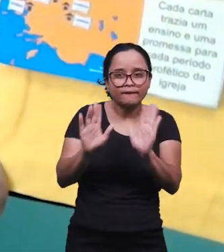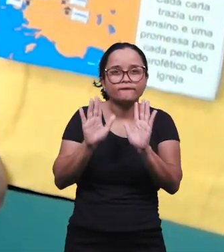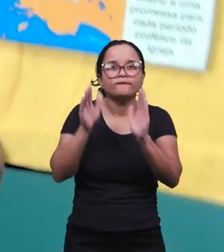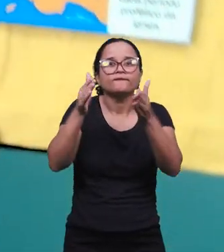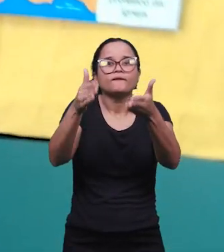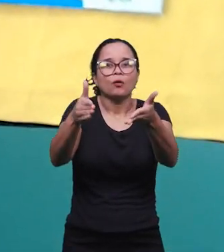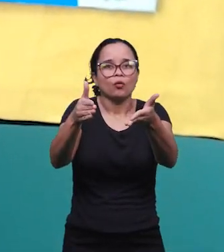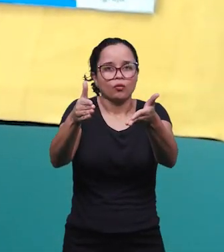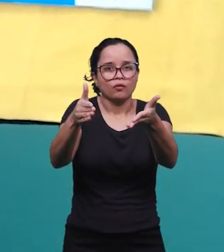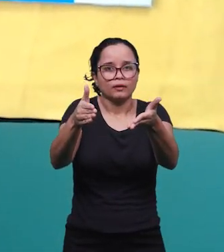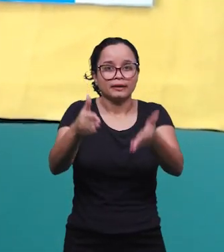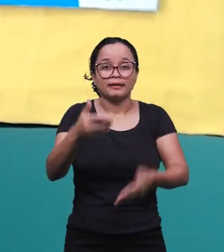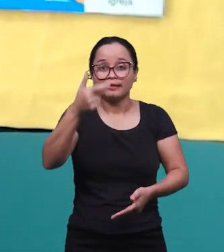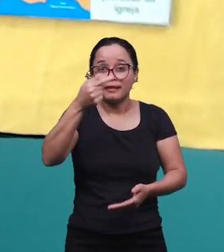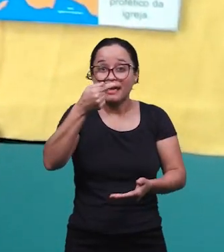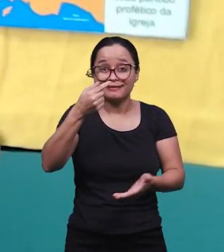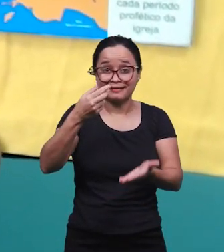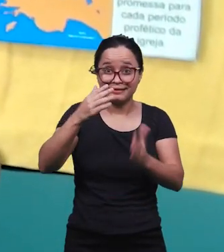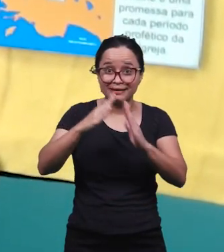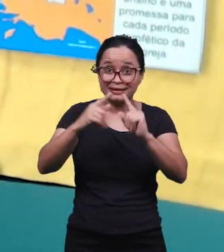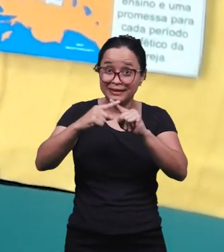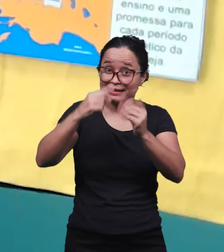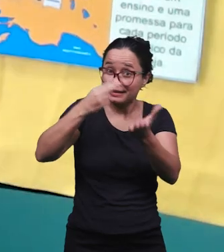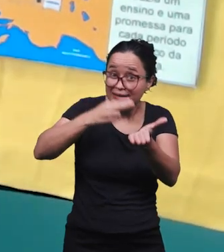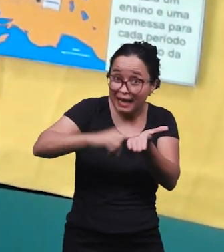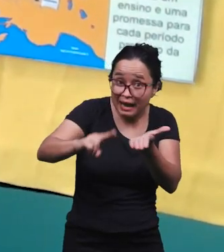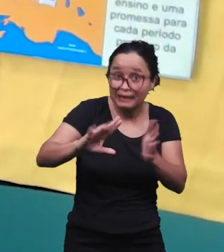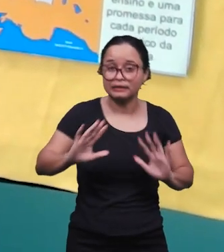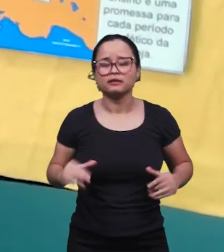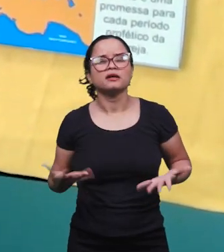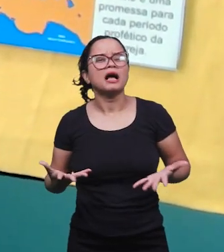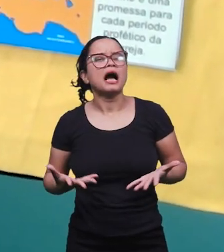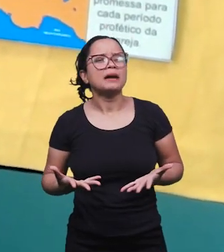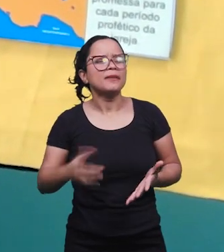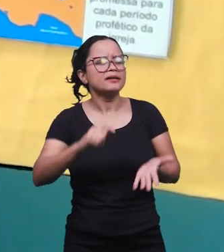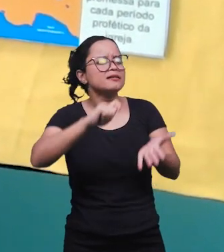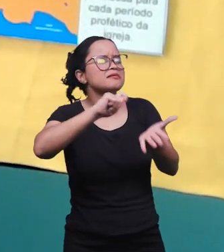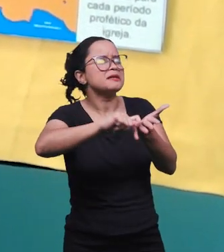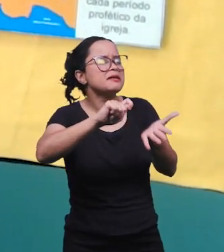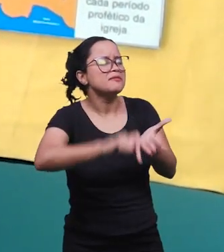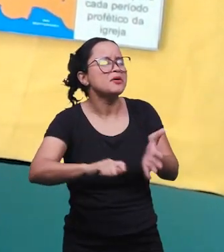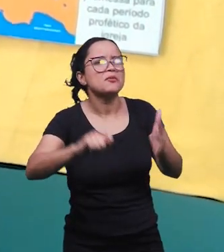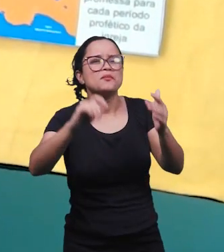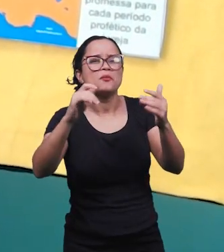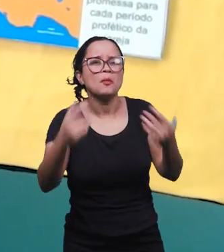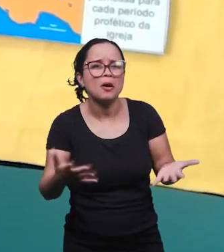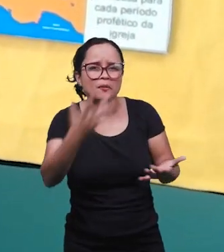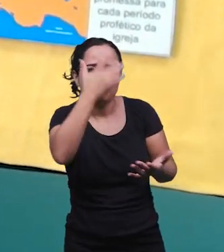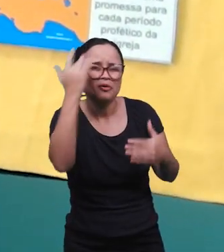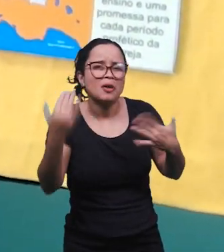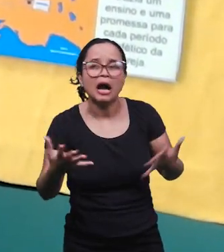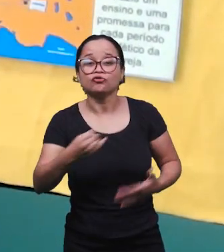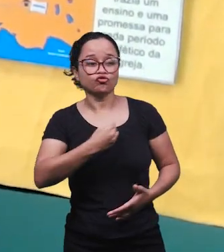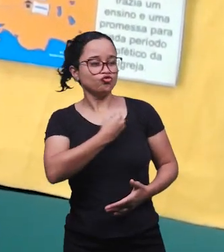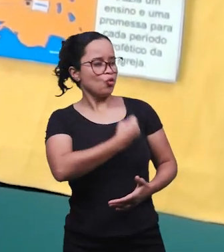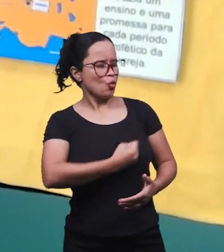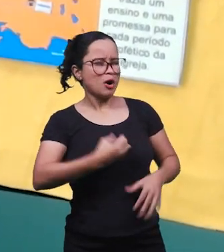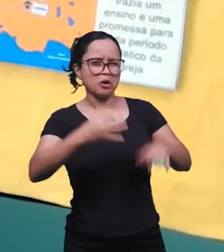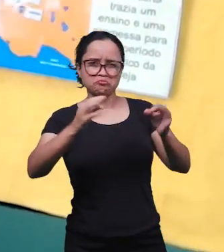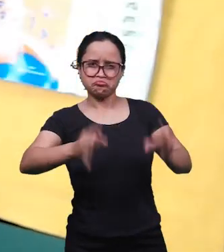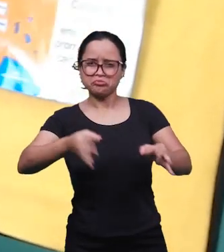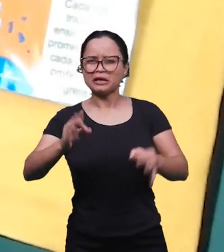mesmo? Quem? Ah, muito bem, João! João escreveu. João fez o